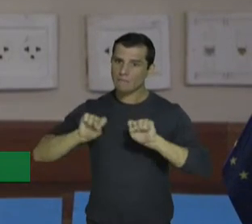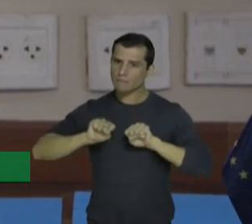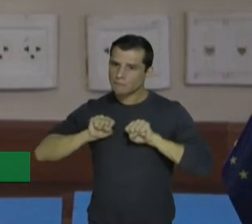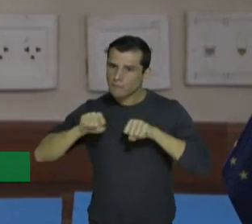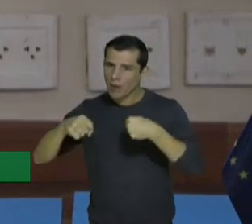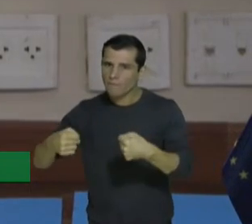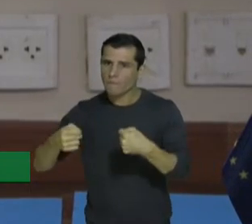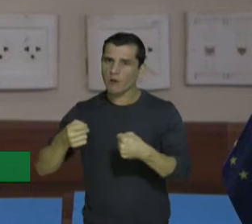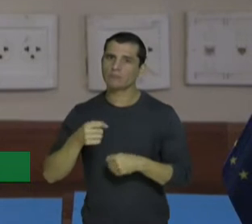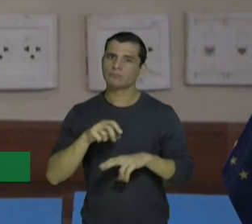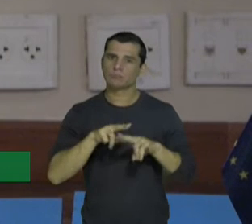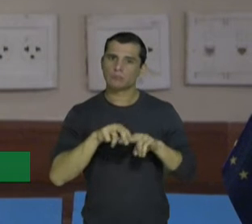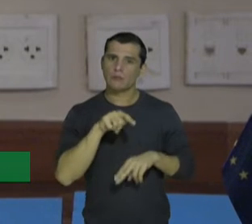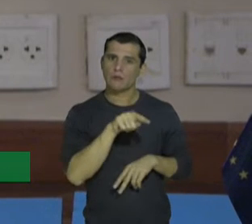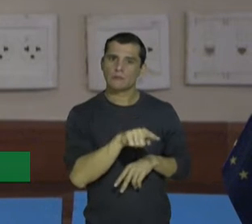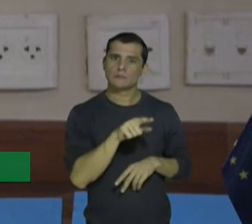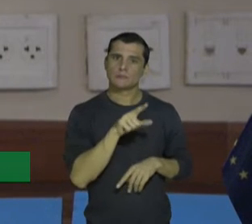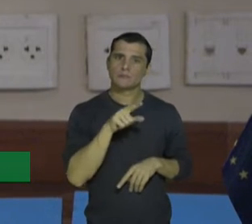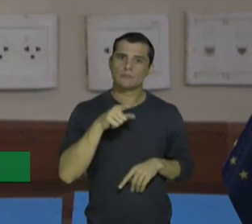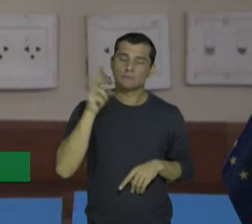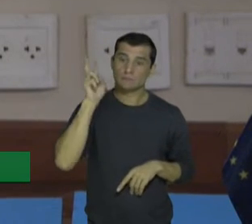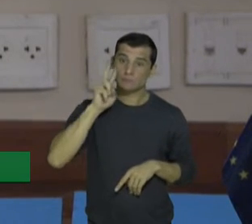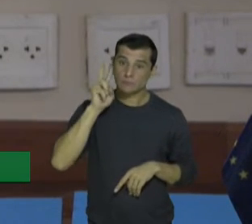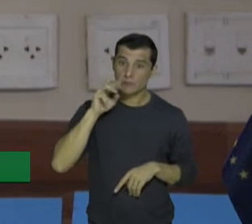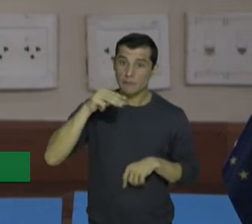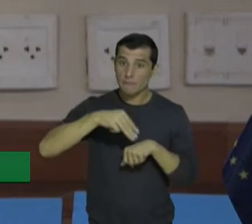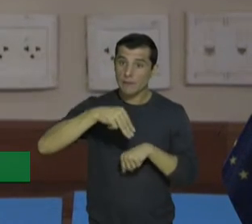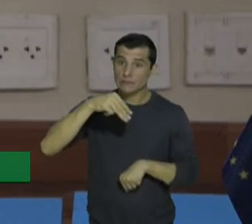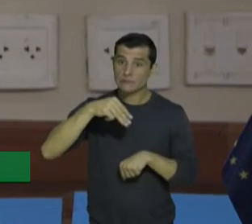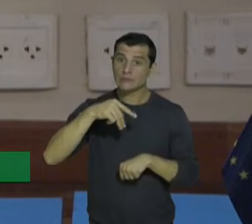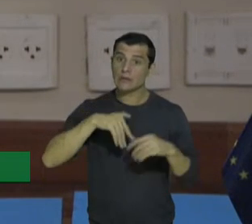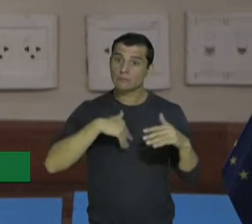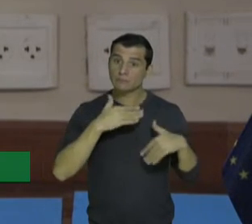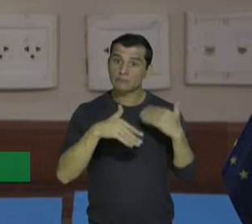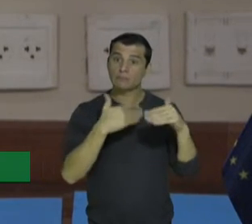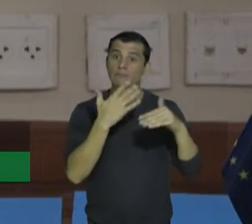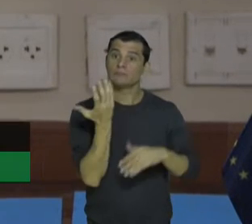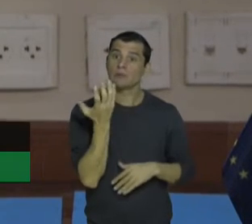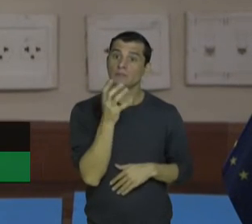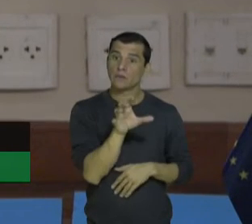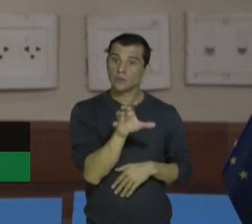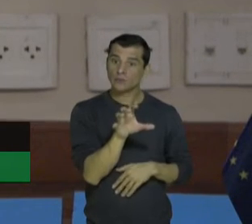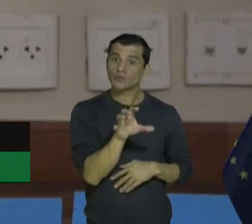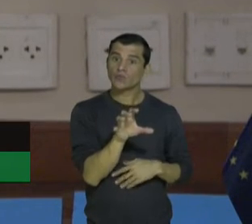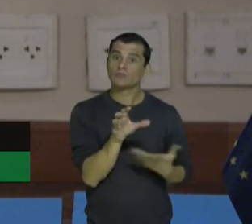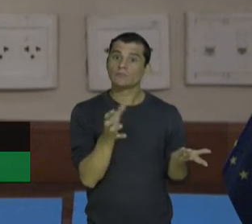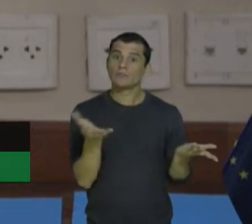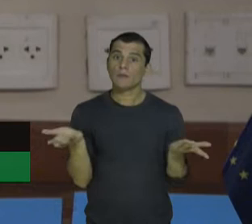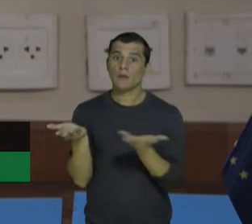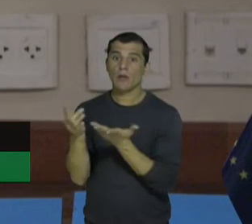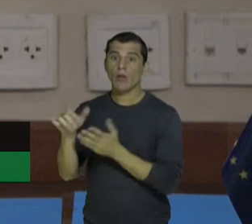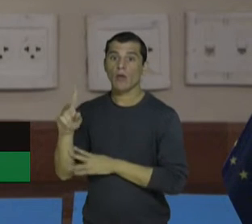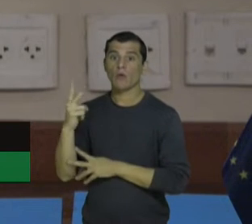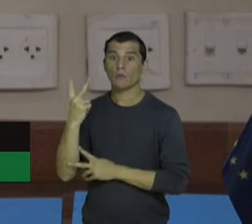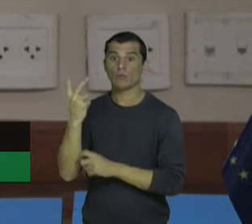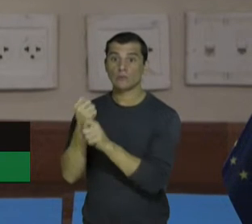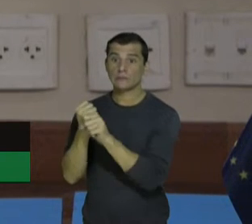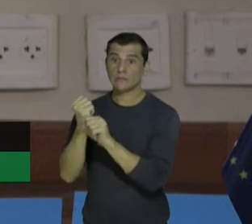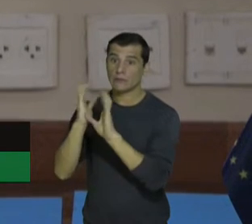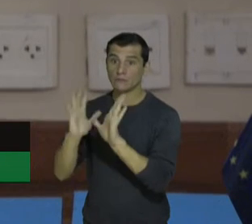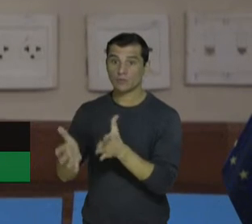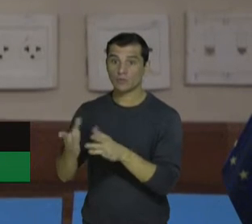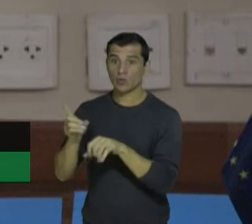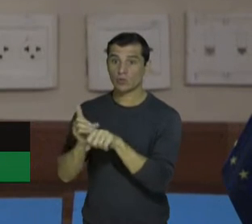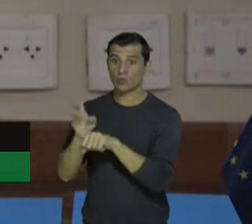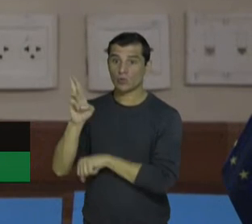então eu terminei meu mestrado em desenvolvimento Regional e agora Sou aluno de segundo ano de doutorado em